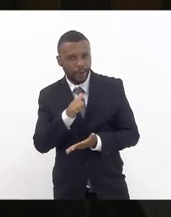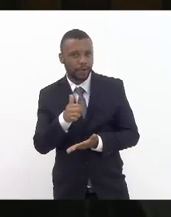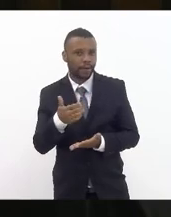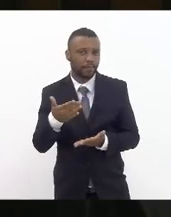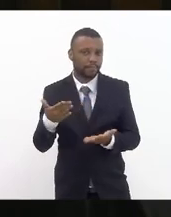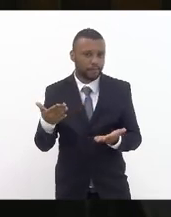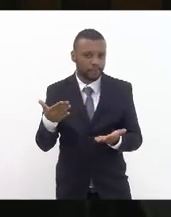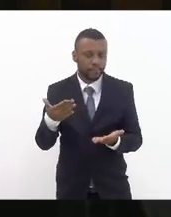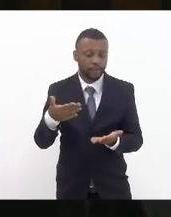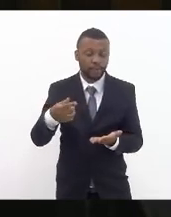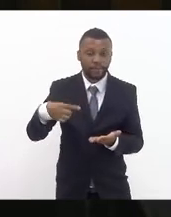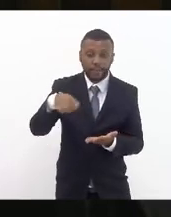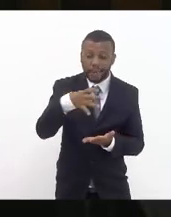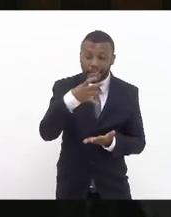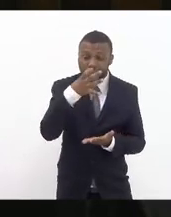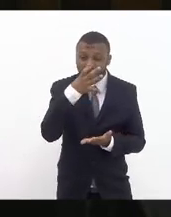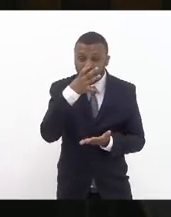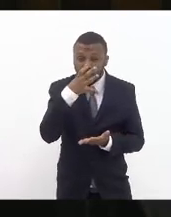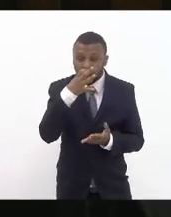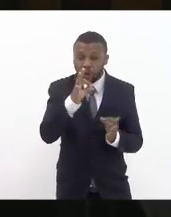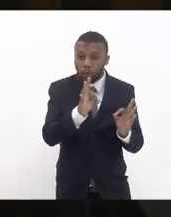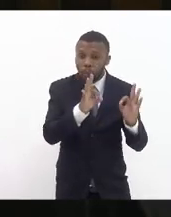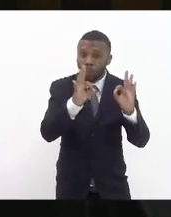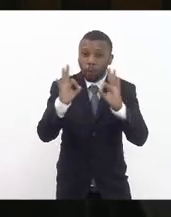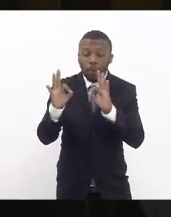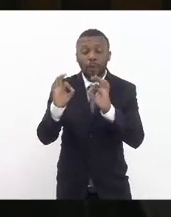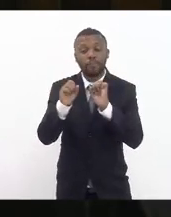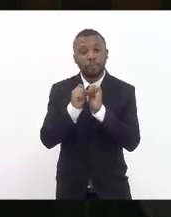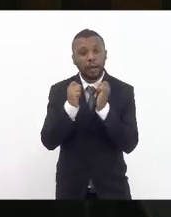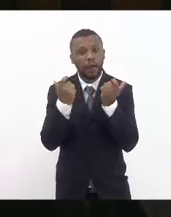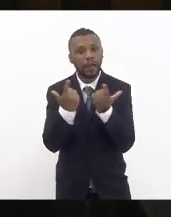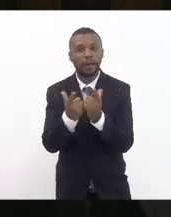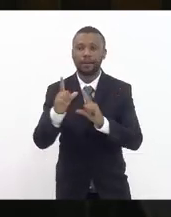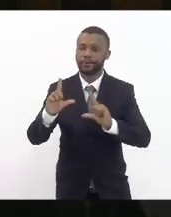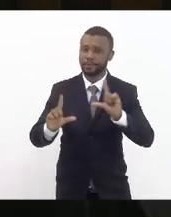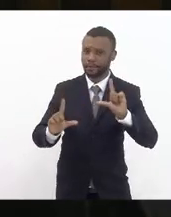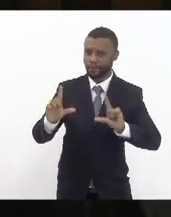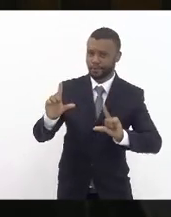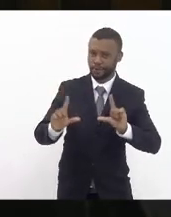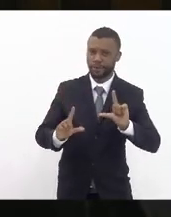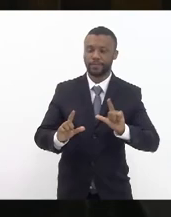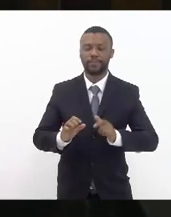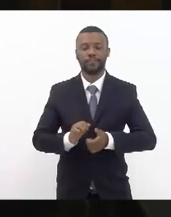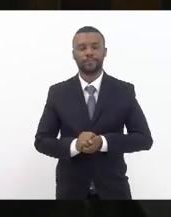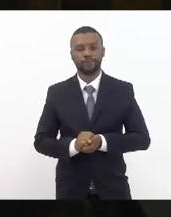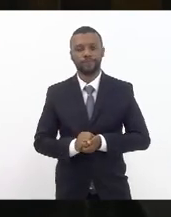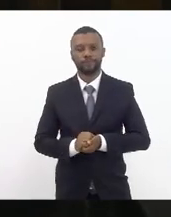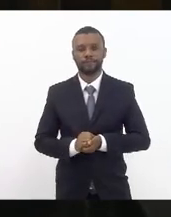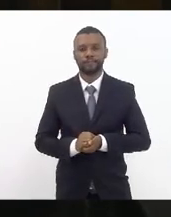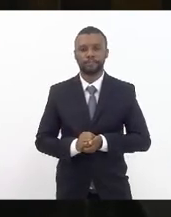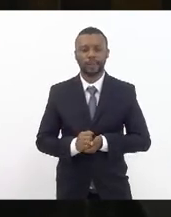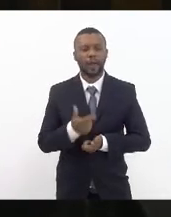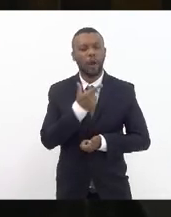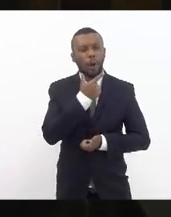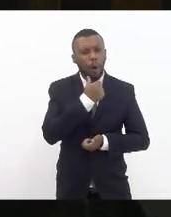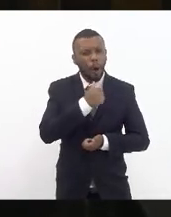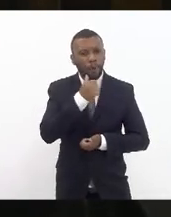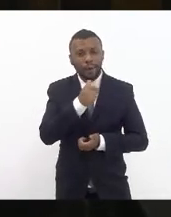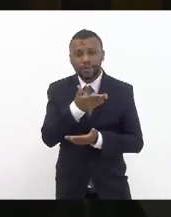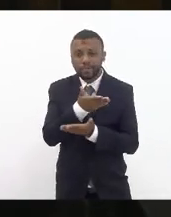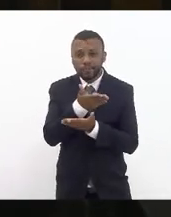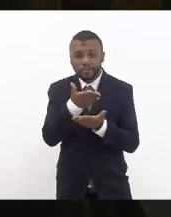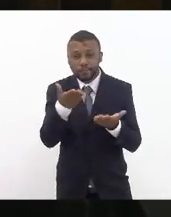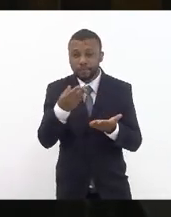que nos assistem pela TV Alerj, senhoras e senhores